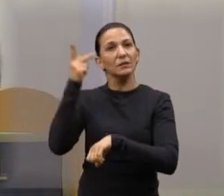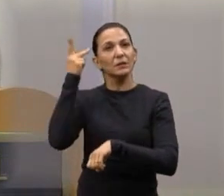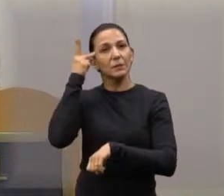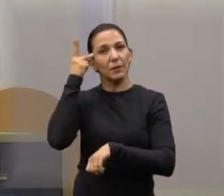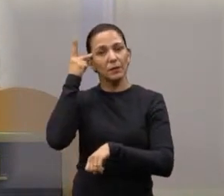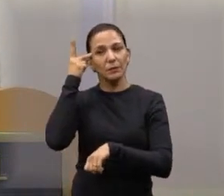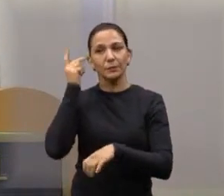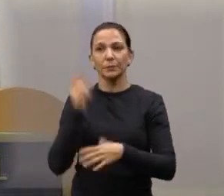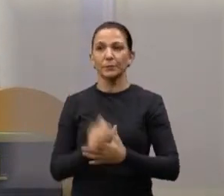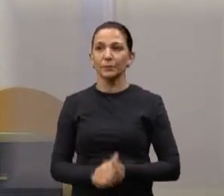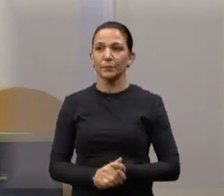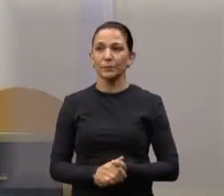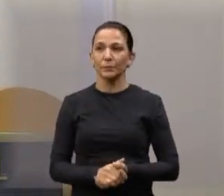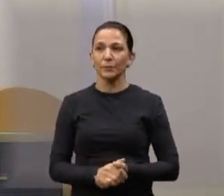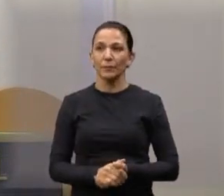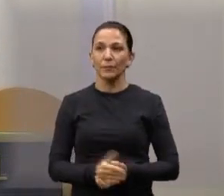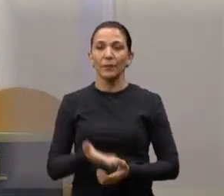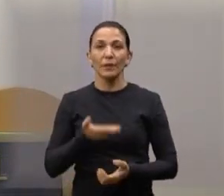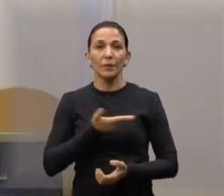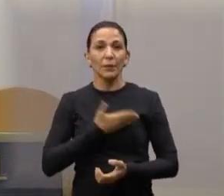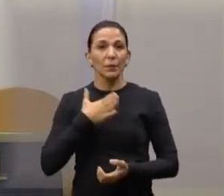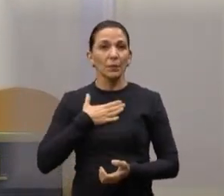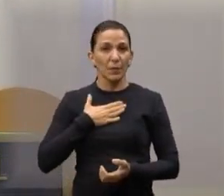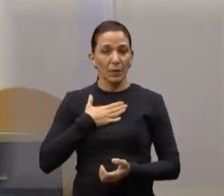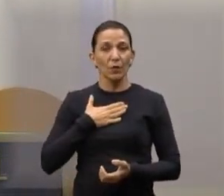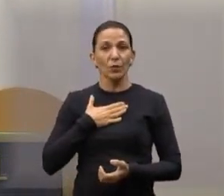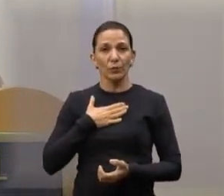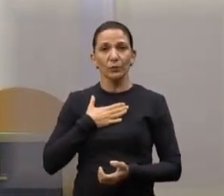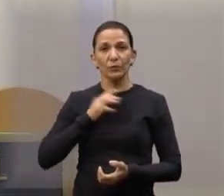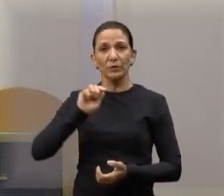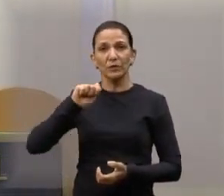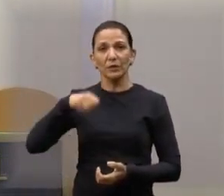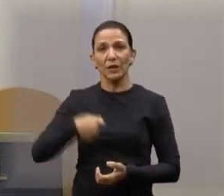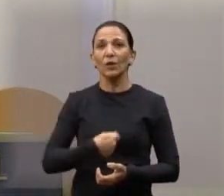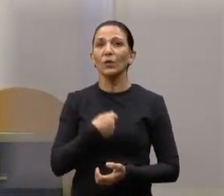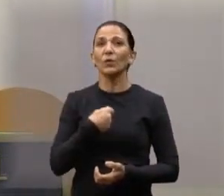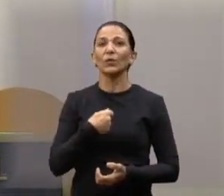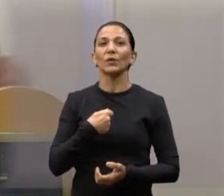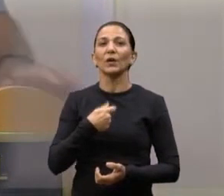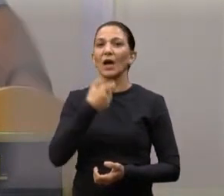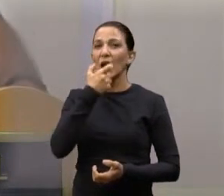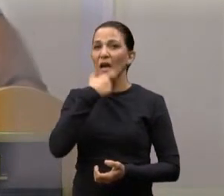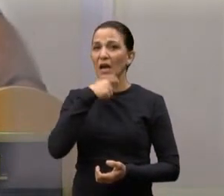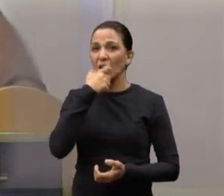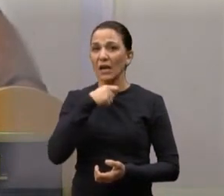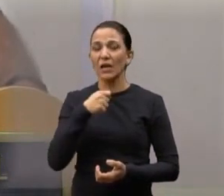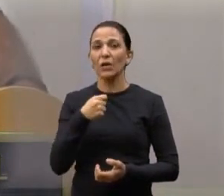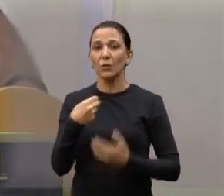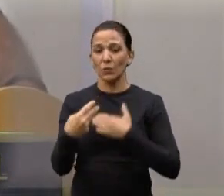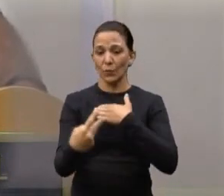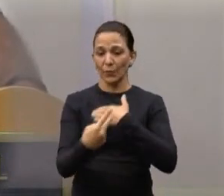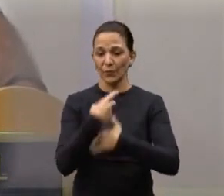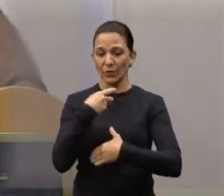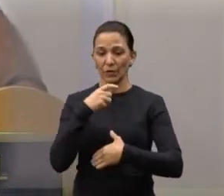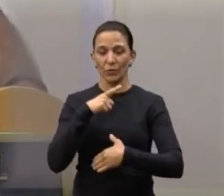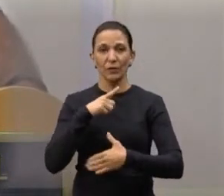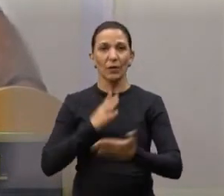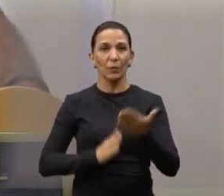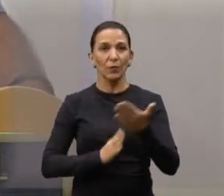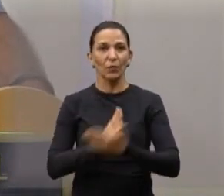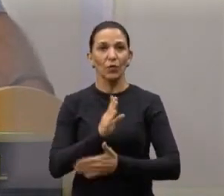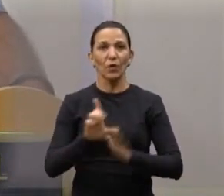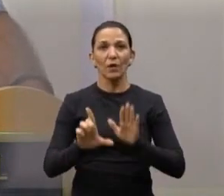tá? O meu amigo Carlão do Joia me mandou no meu WhatsApp que acabou de ser promulgada agora a